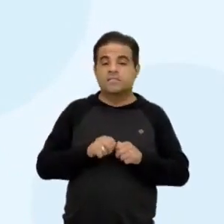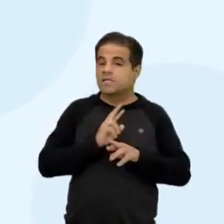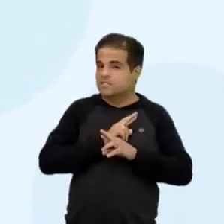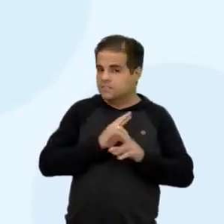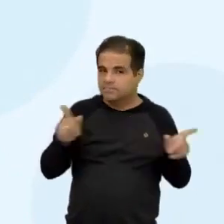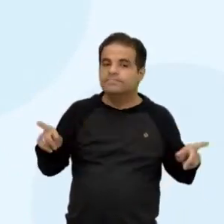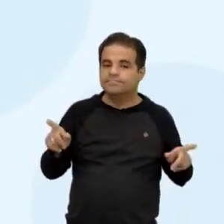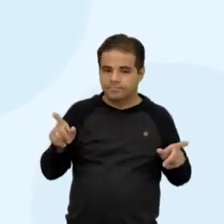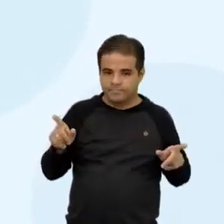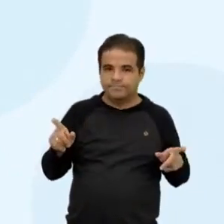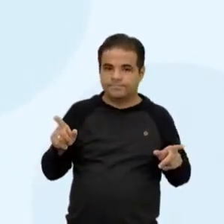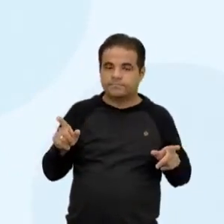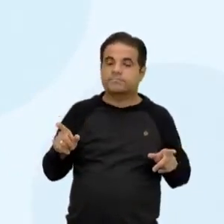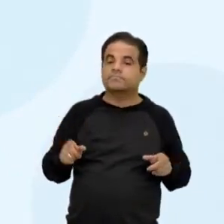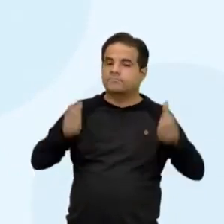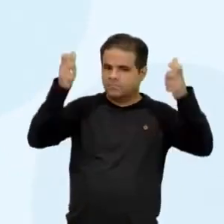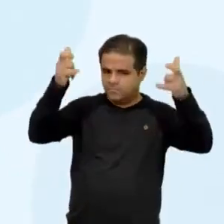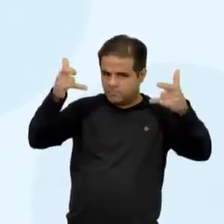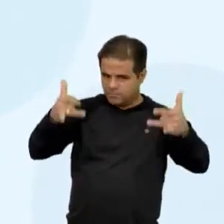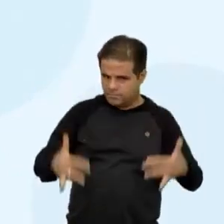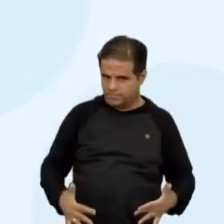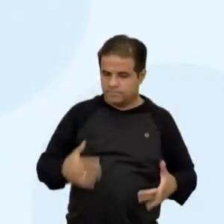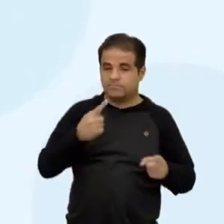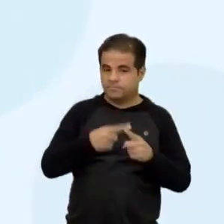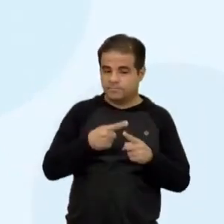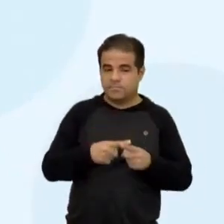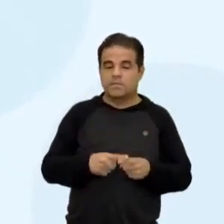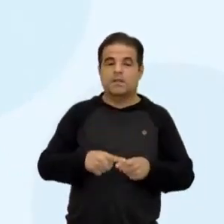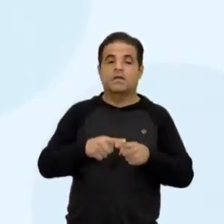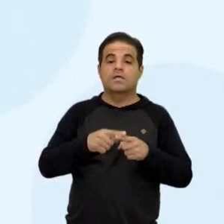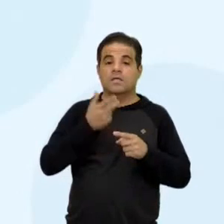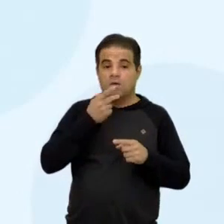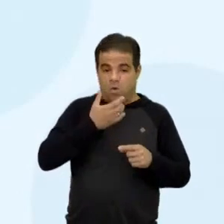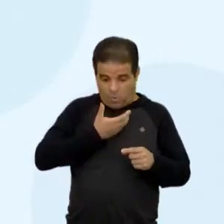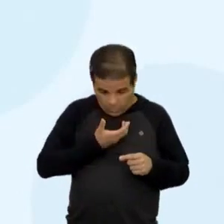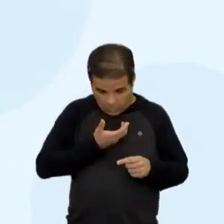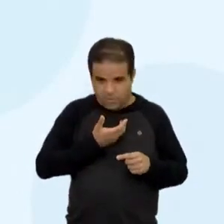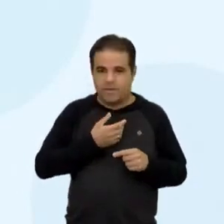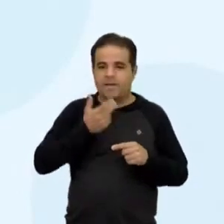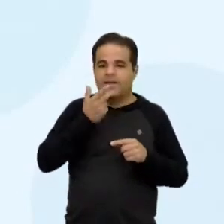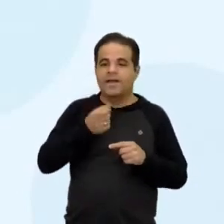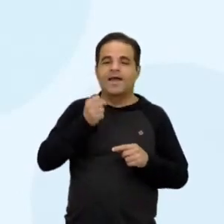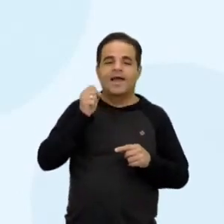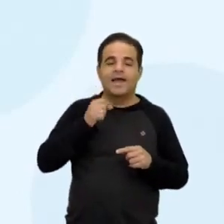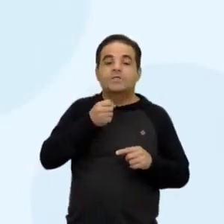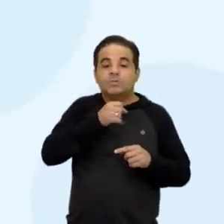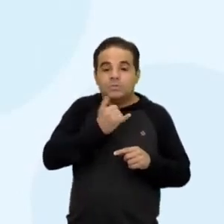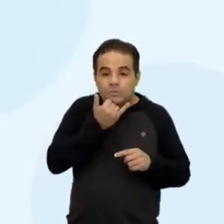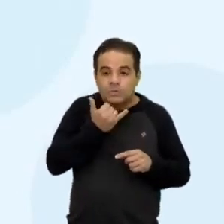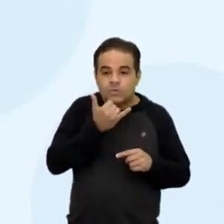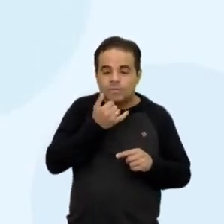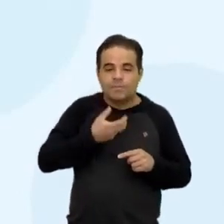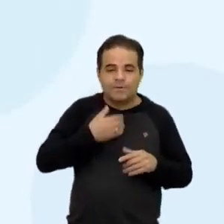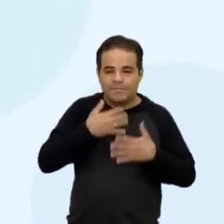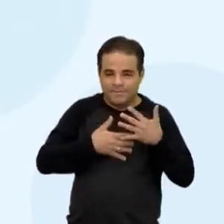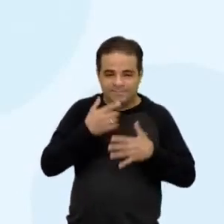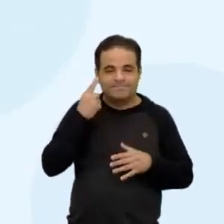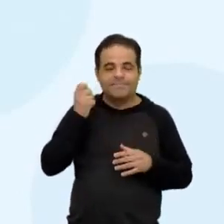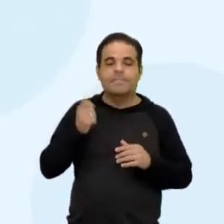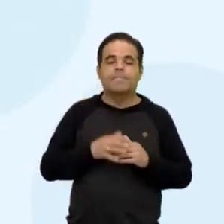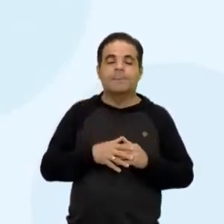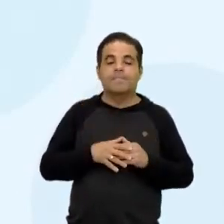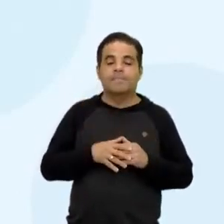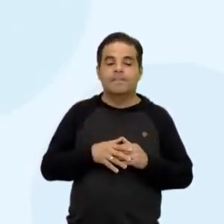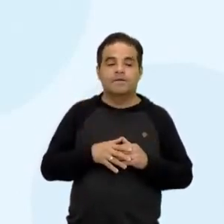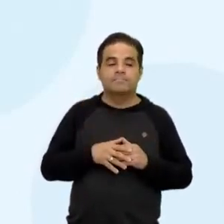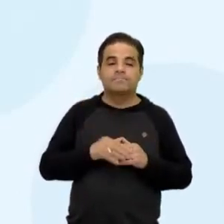diferente. E aí eu vou explicar por quê. E eu acabei de assoprar no microfone, mouse aí. O que acontece?